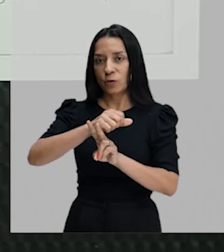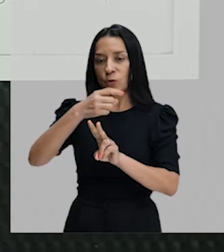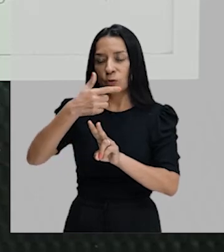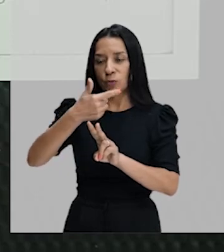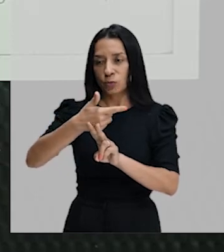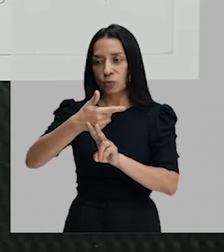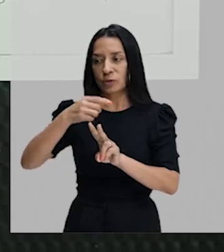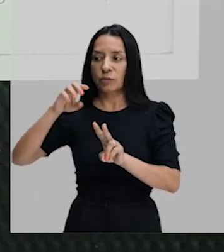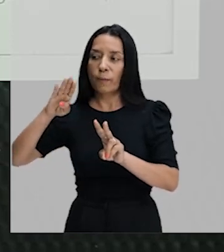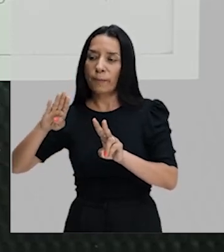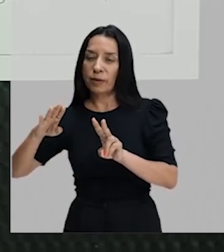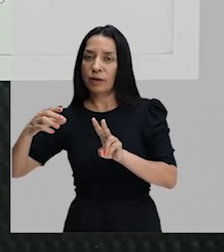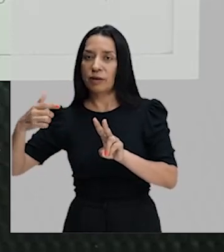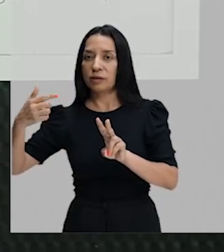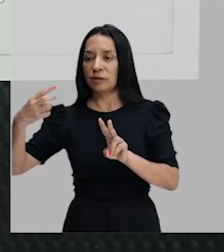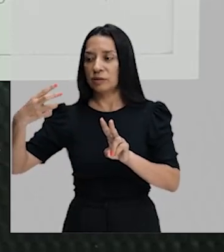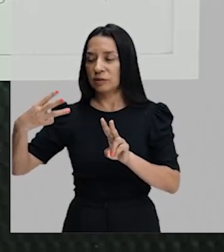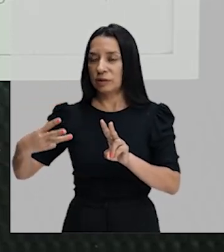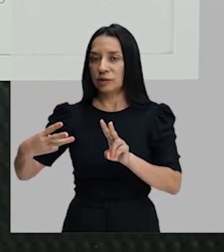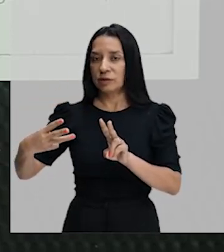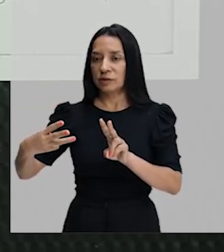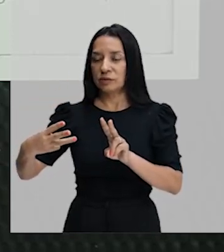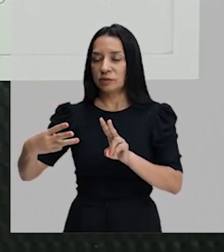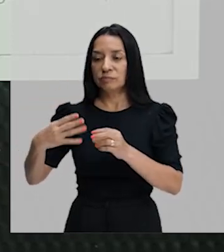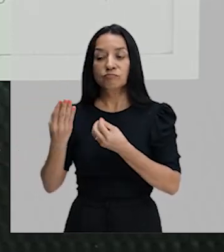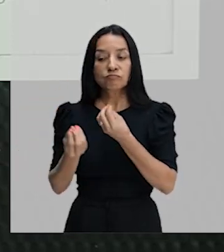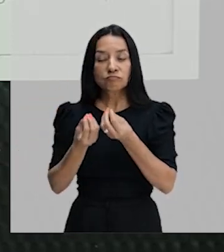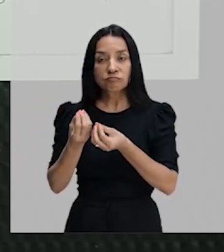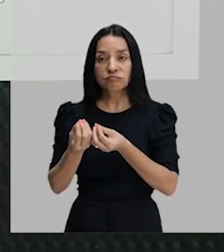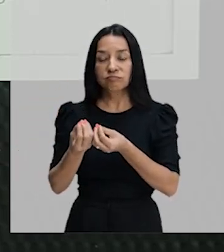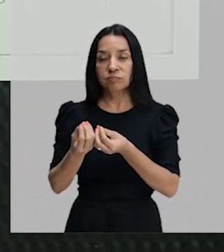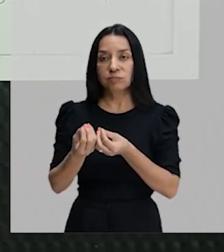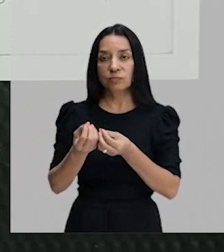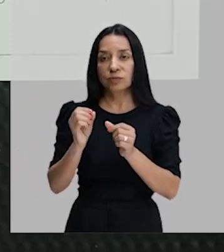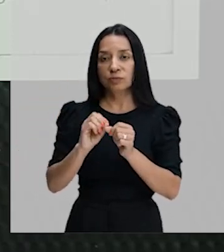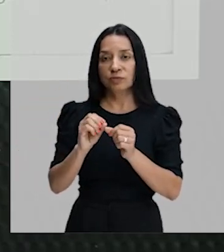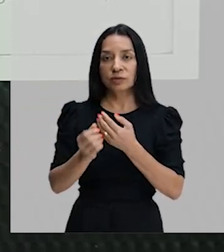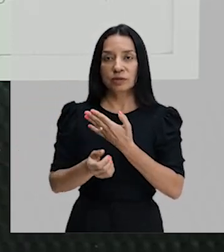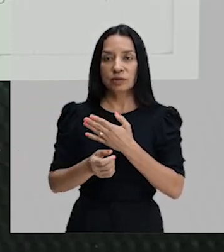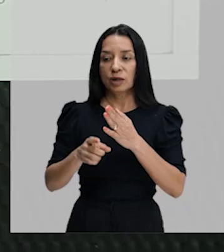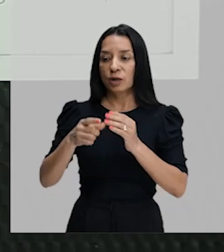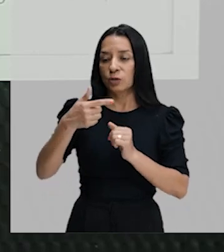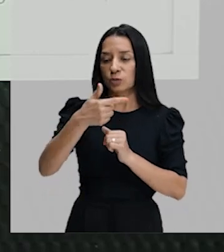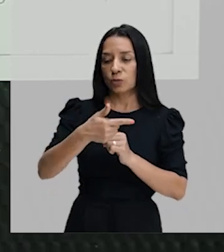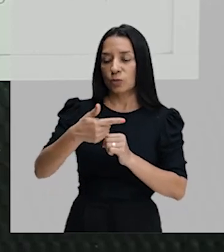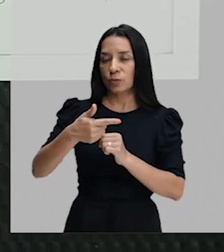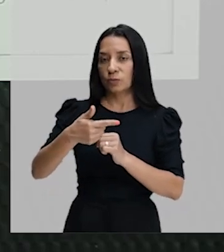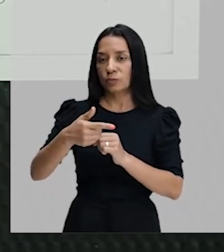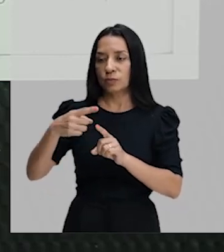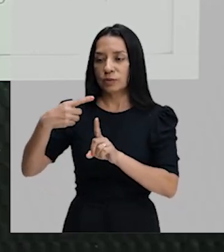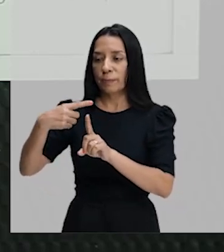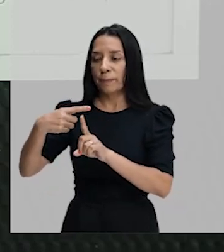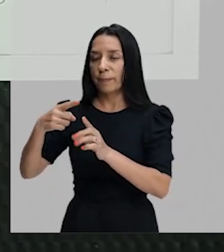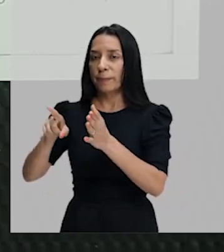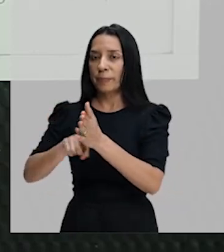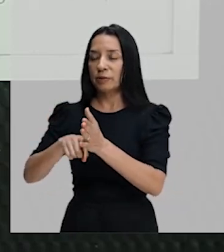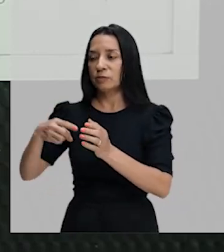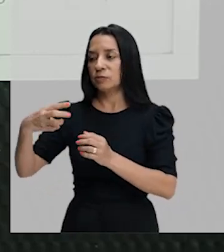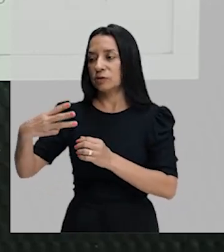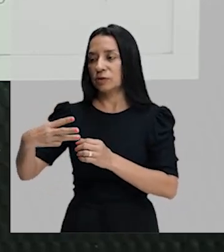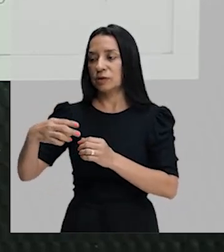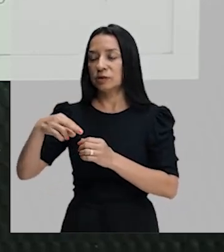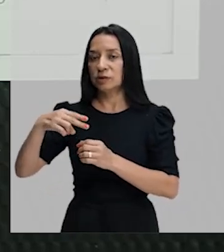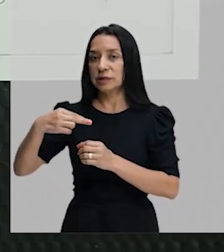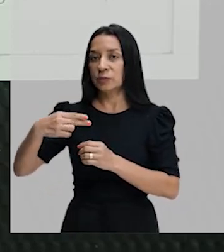né, em módulo. Quando eu fizer aqui, ó, 2 menos 3, vai dar menos 1. O que quer